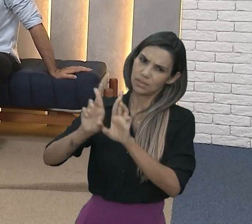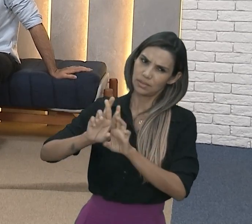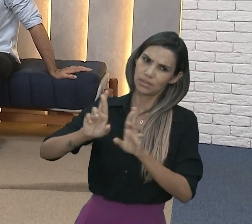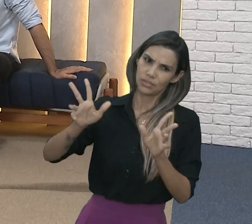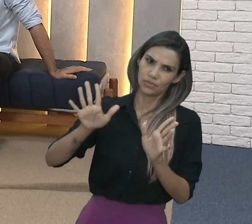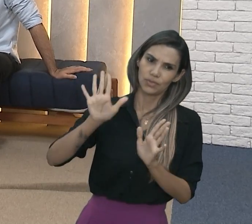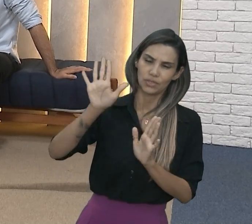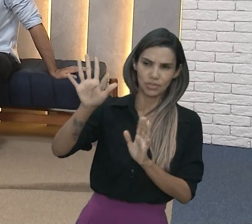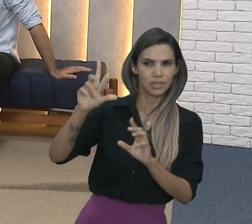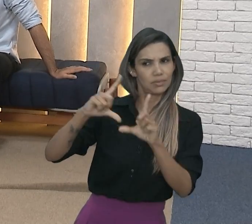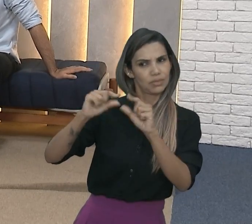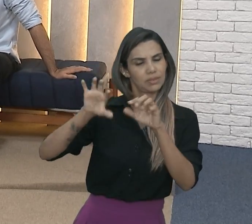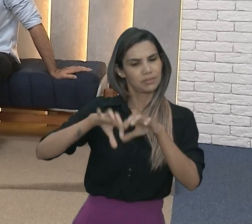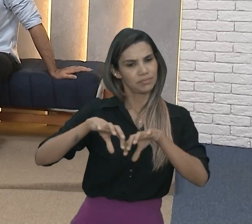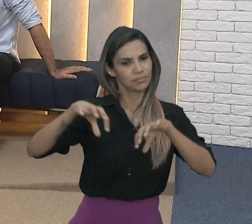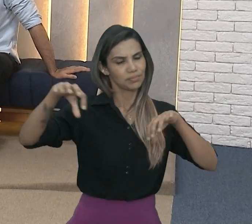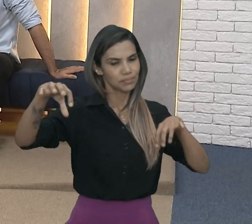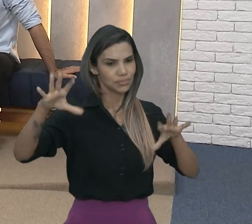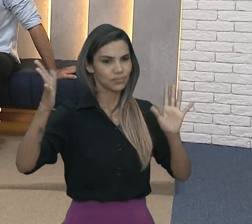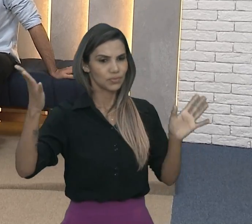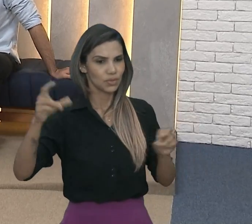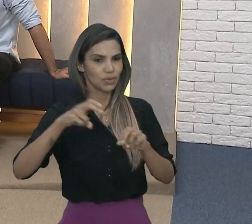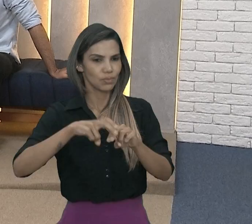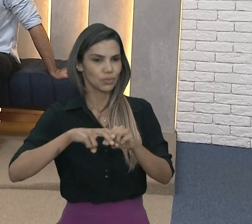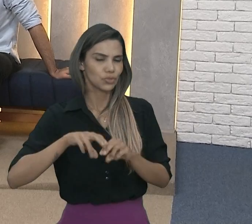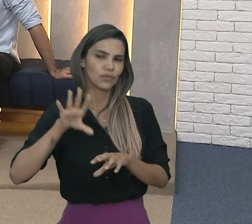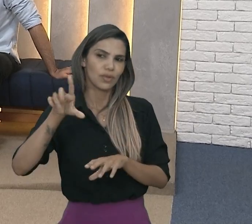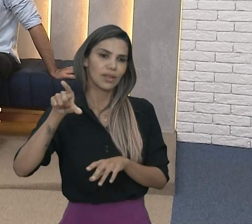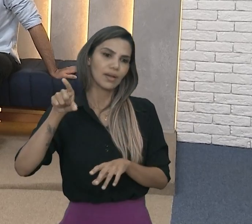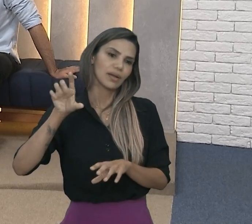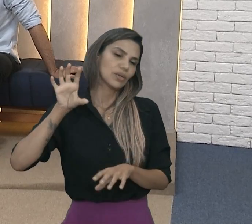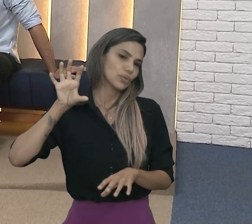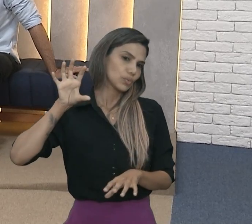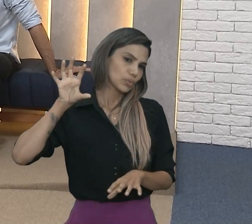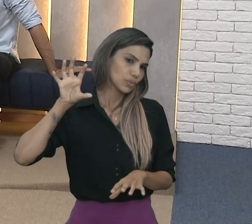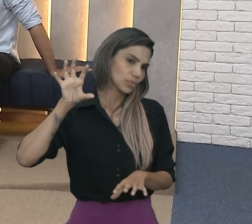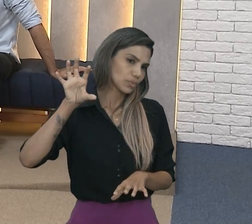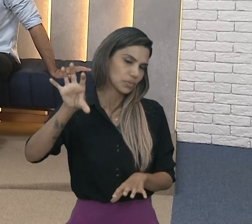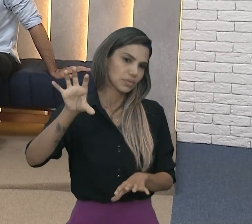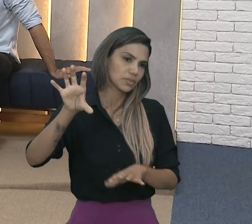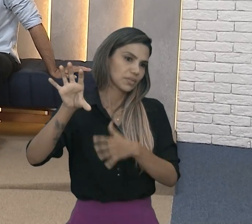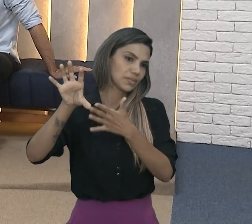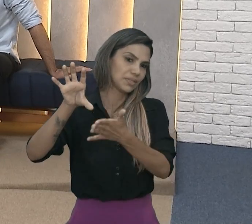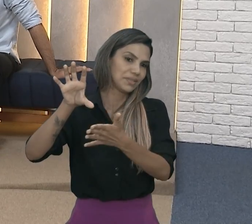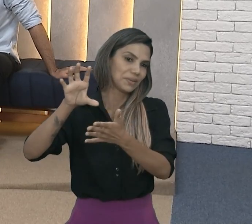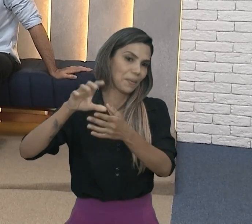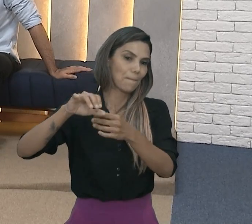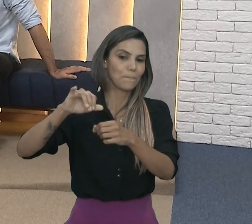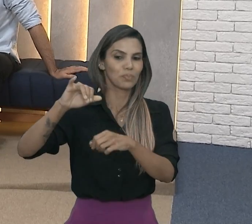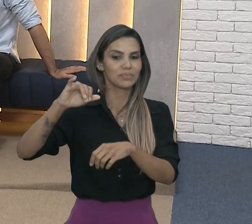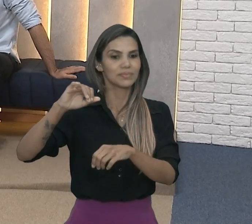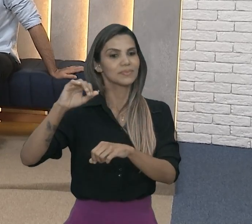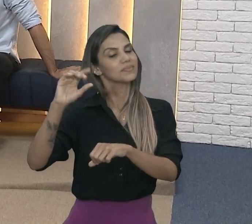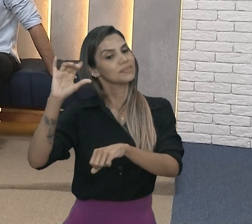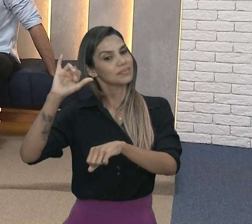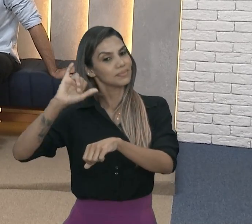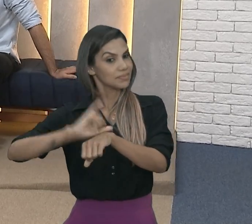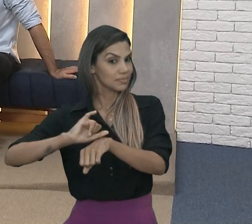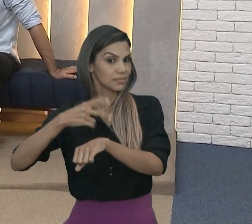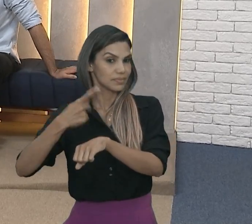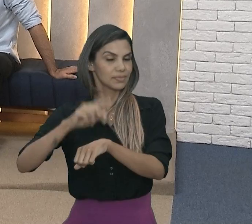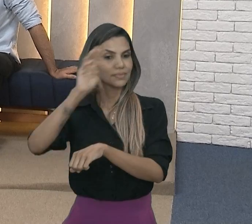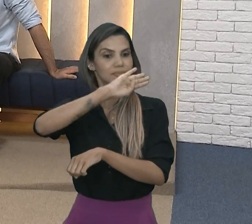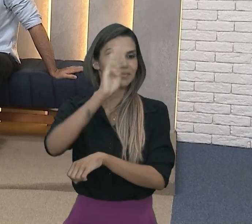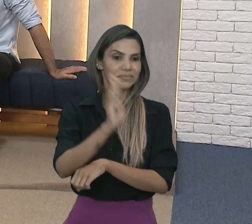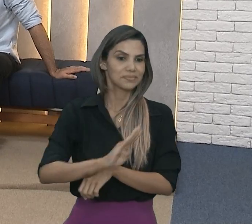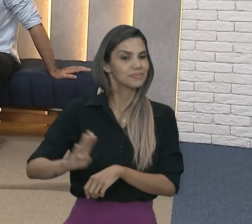um nicho diferente, né, por causa de ser o centro da capital da República. Ela deu o primeiro programa